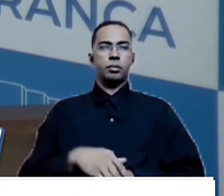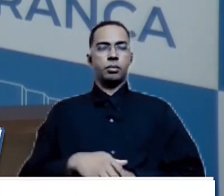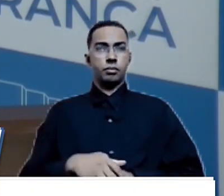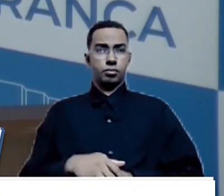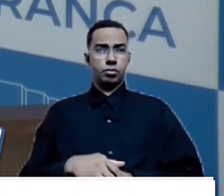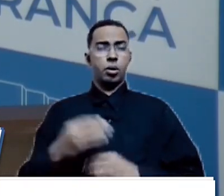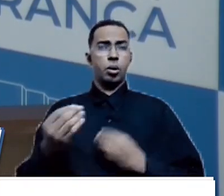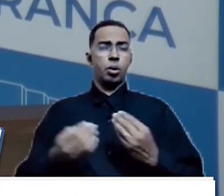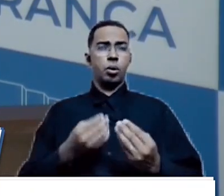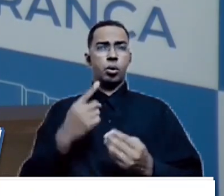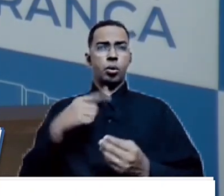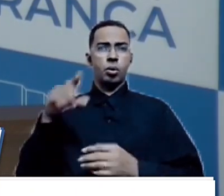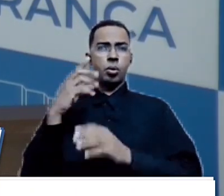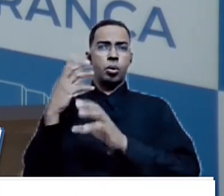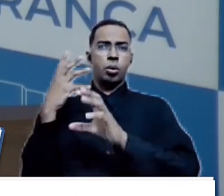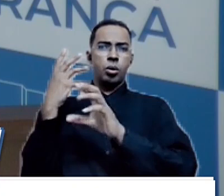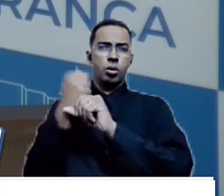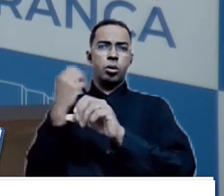orçamentária